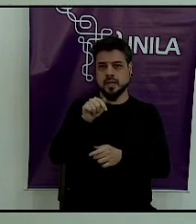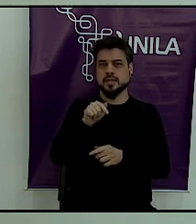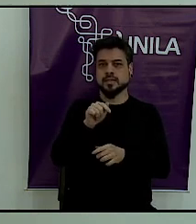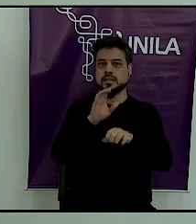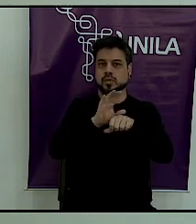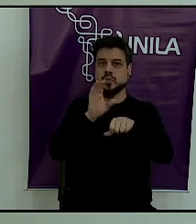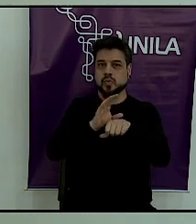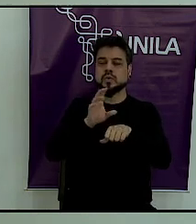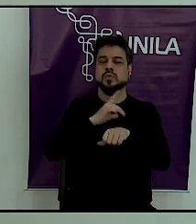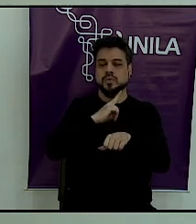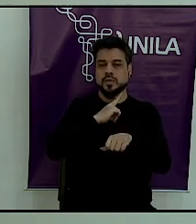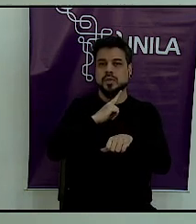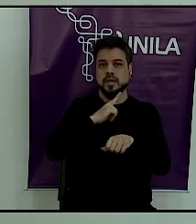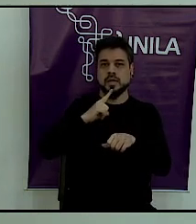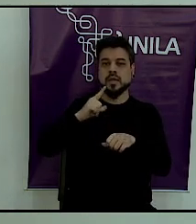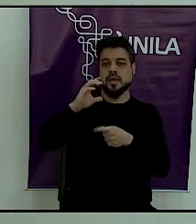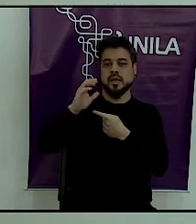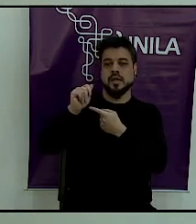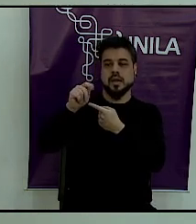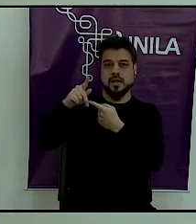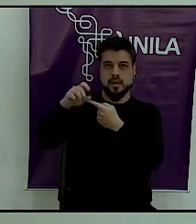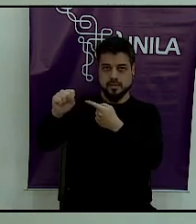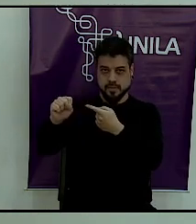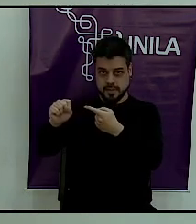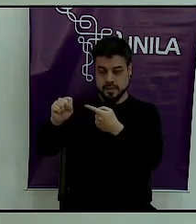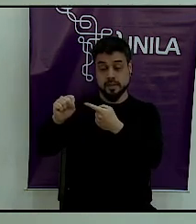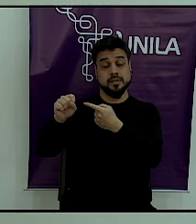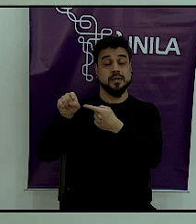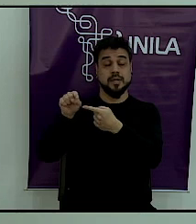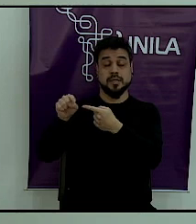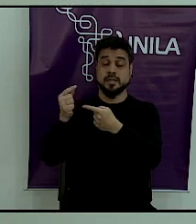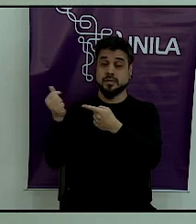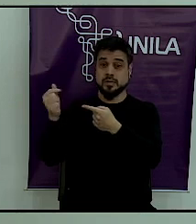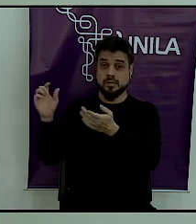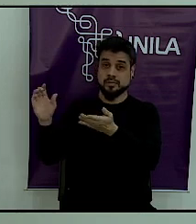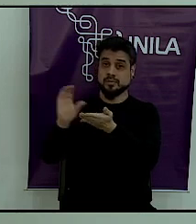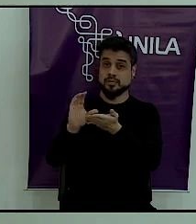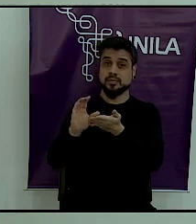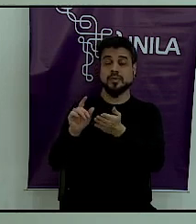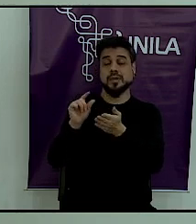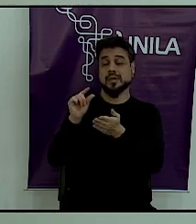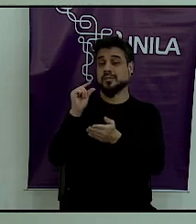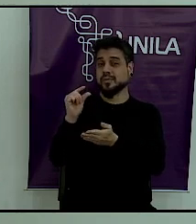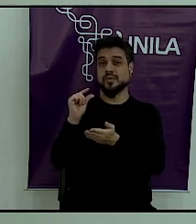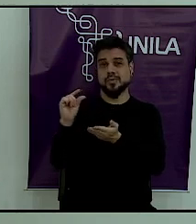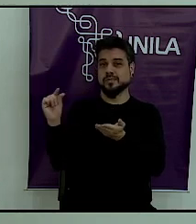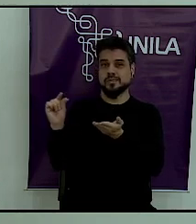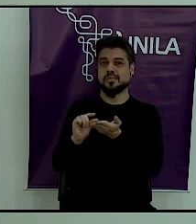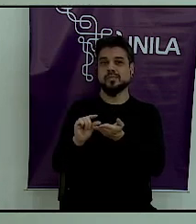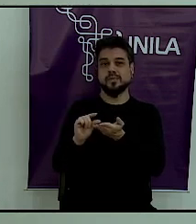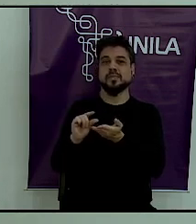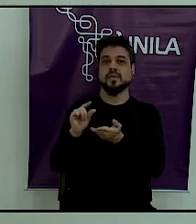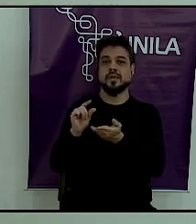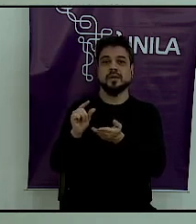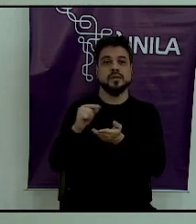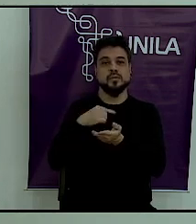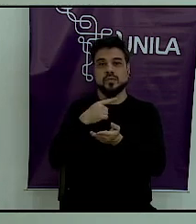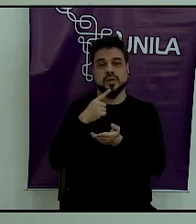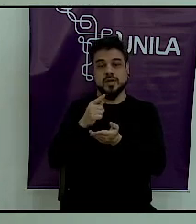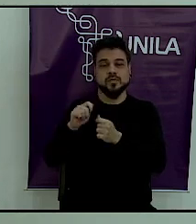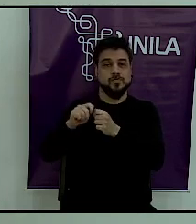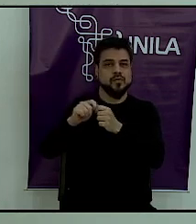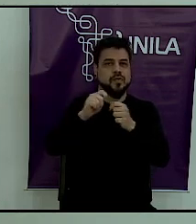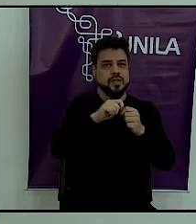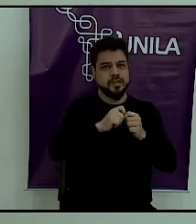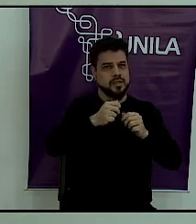recebe recursos da CAPES, mas o recurso ele é insuficiente para aquilo que se